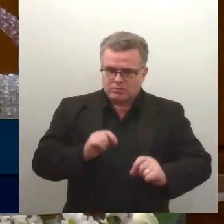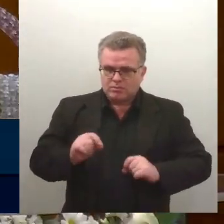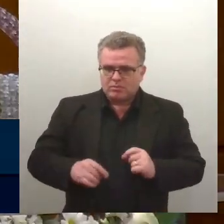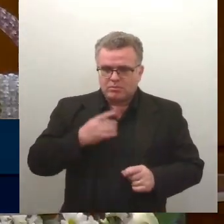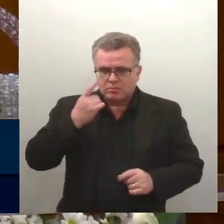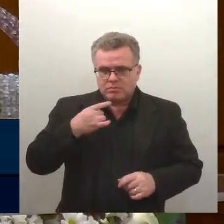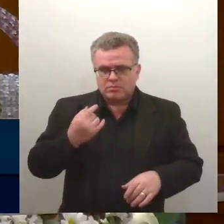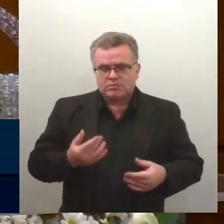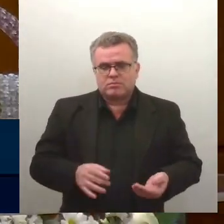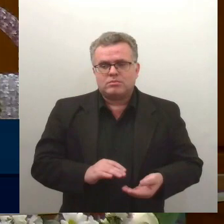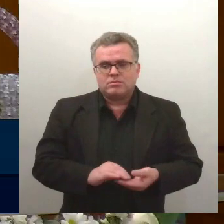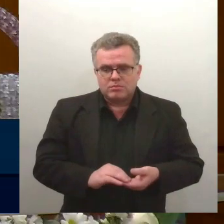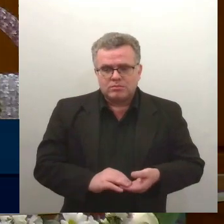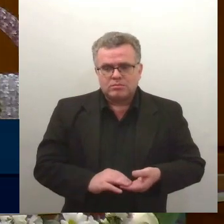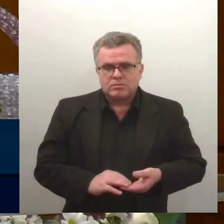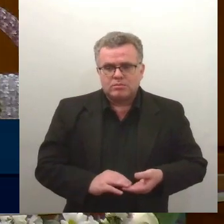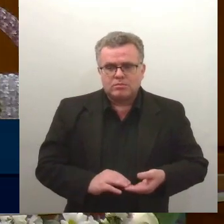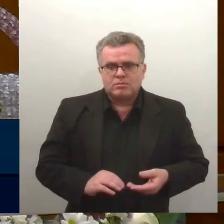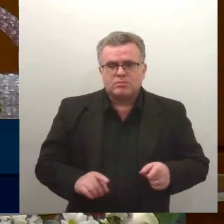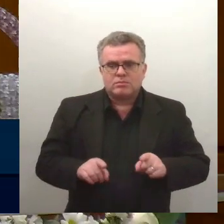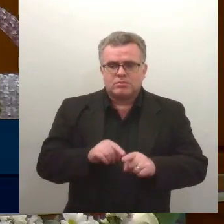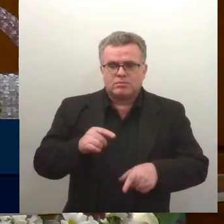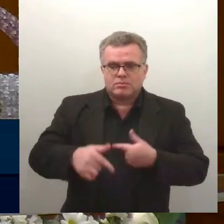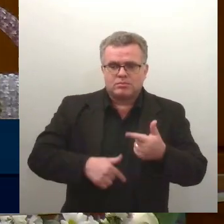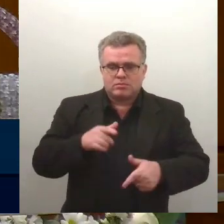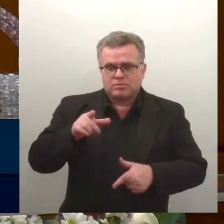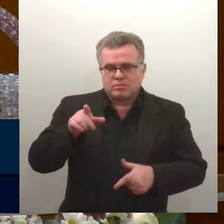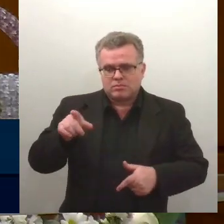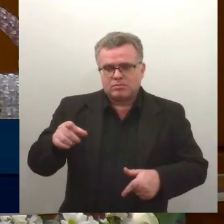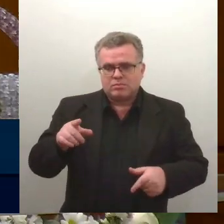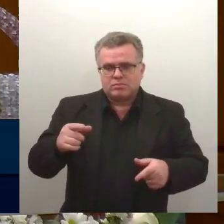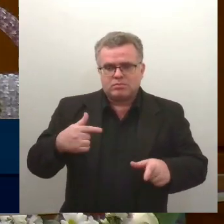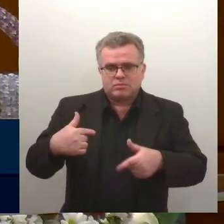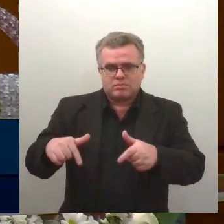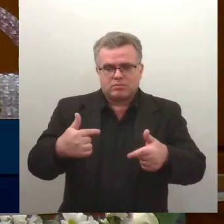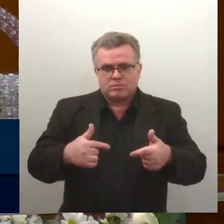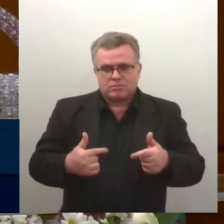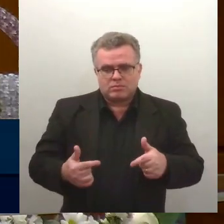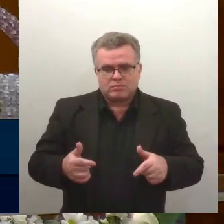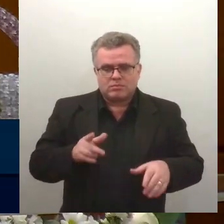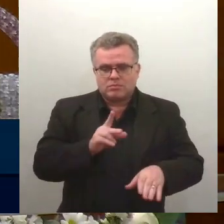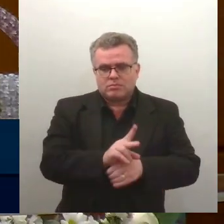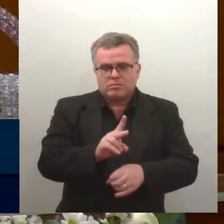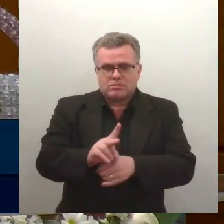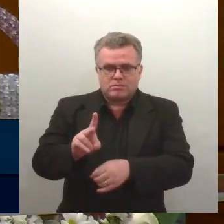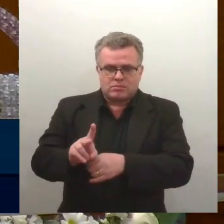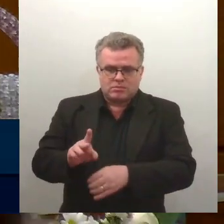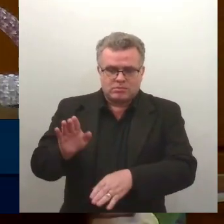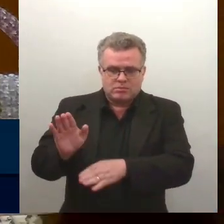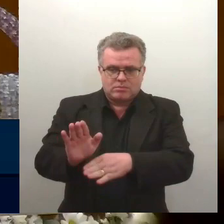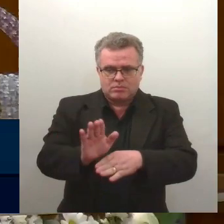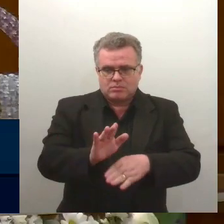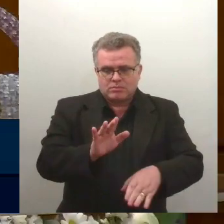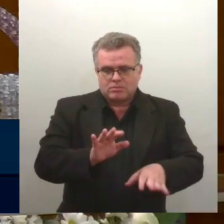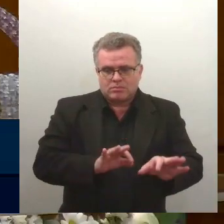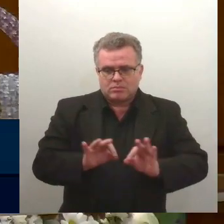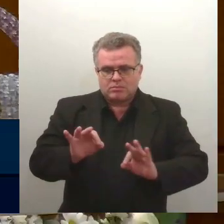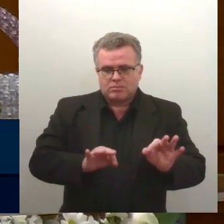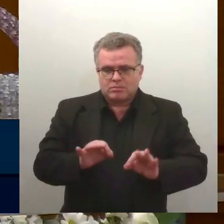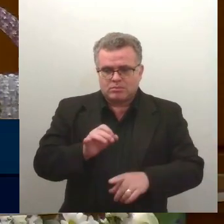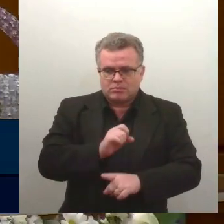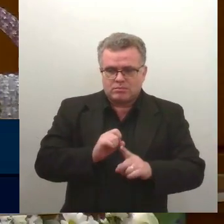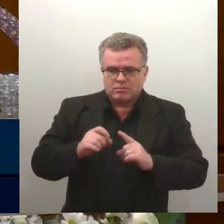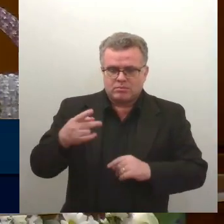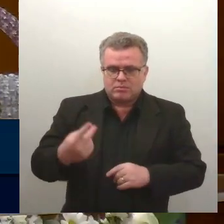que ele desenvolveu, ajudando a várias questões sociais do nosso Estado. Um bom dia às